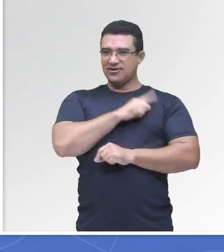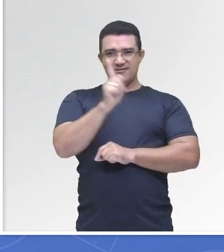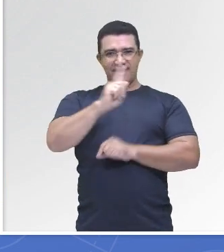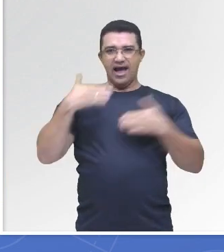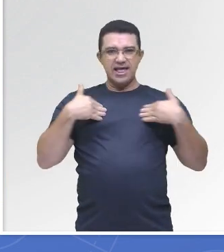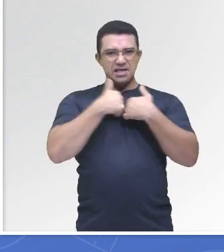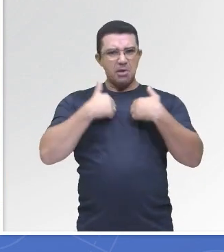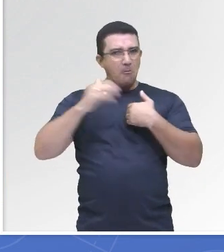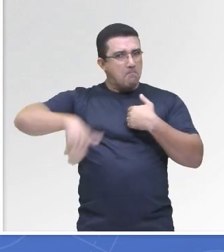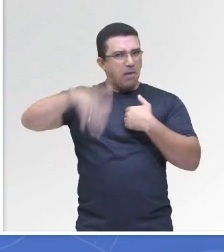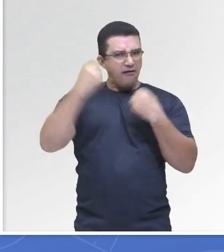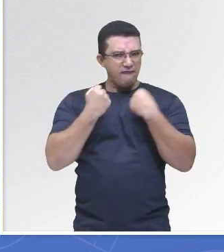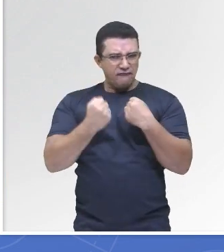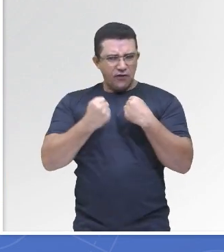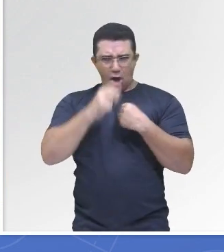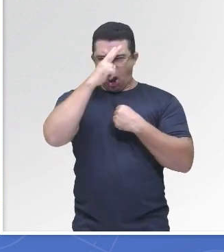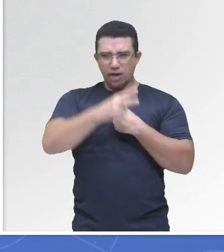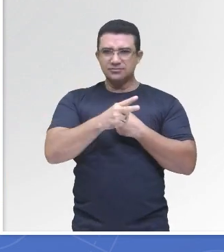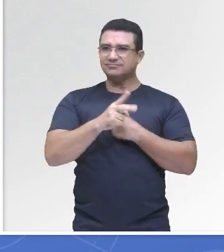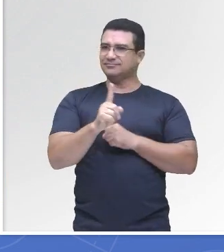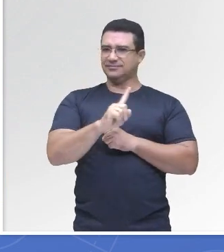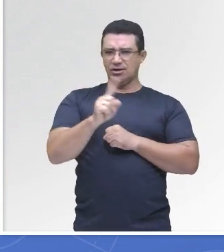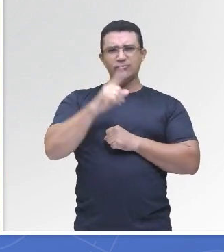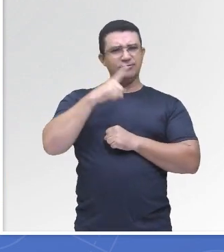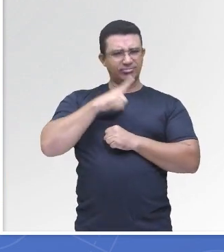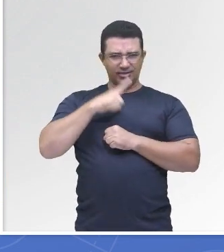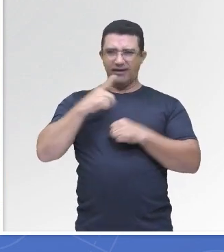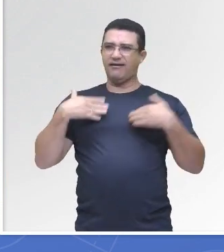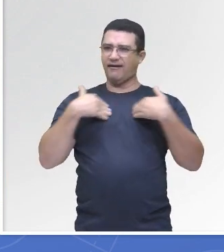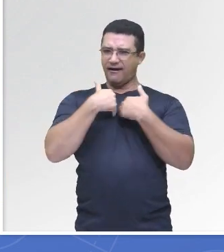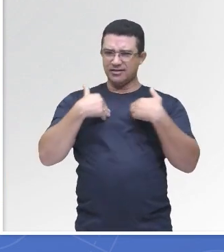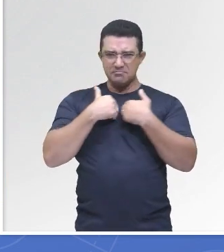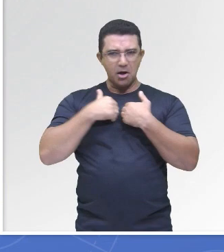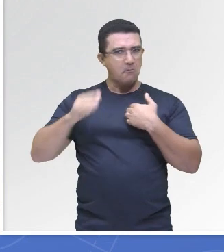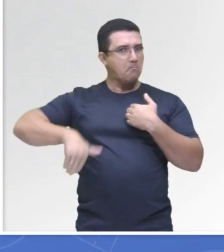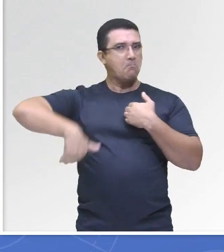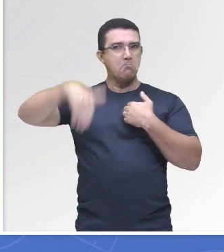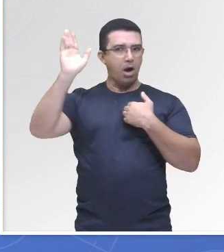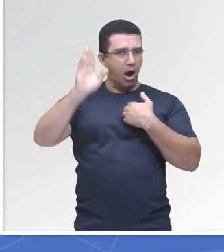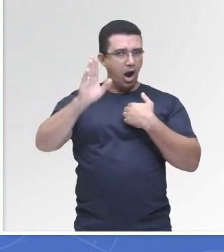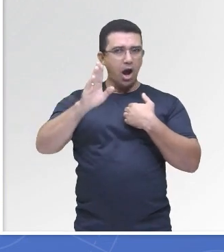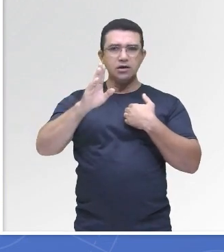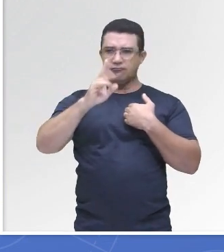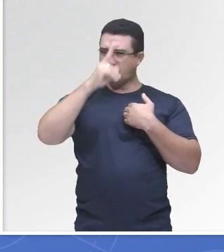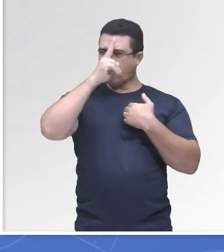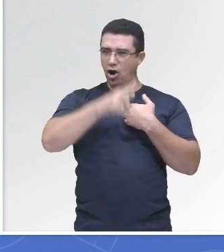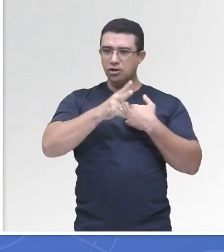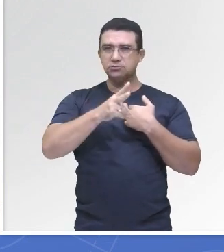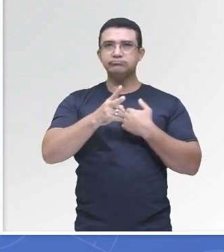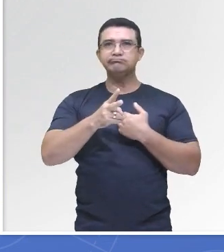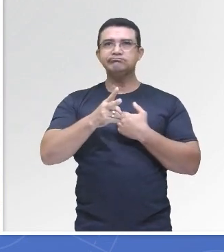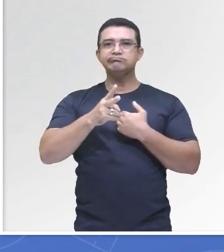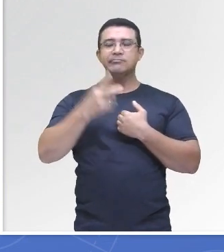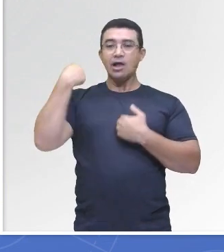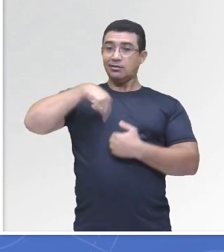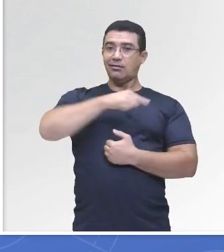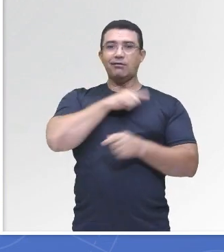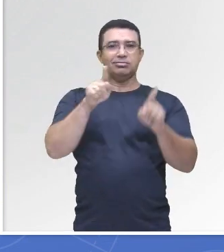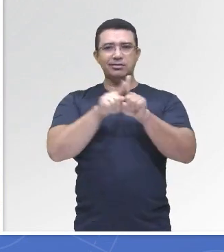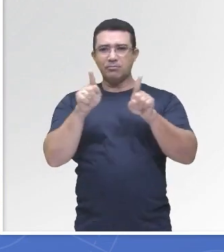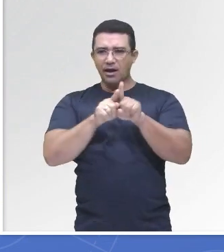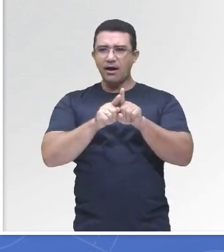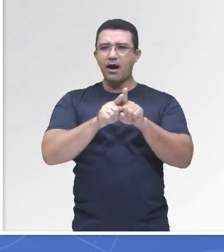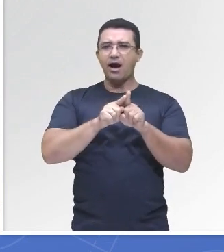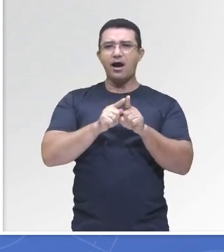mais fortes, existem animais bem mais fortes que a gente na natureza, nós não somos os animais mais